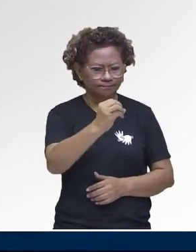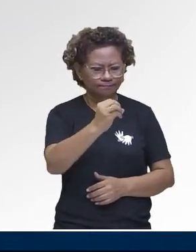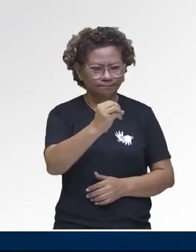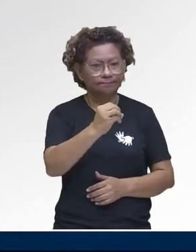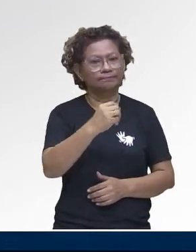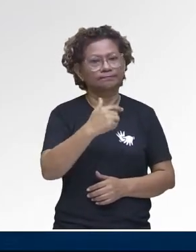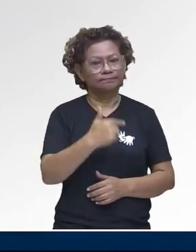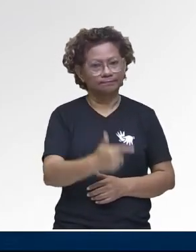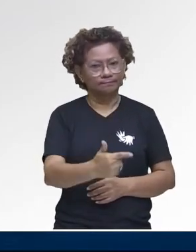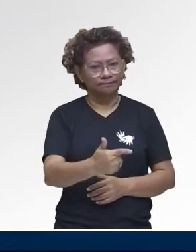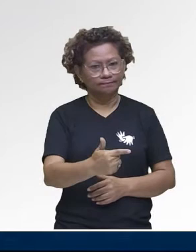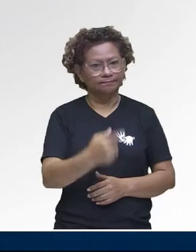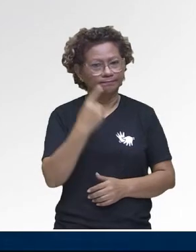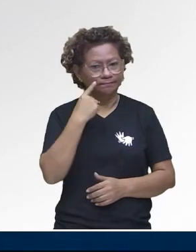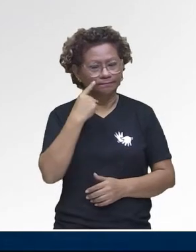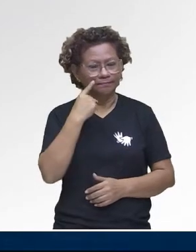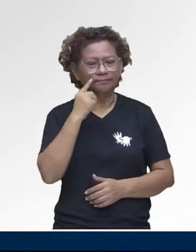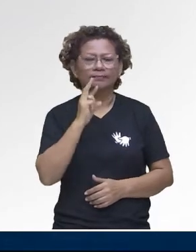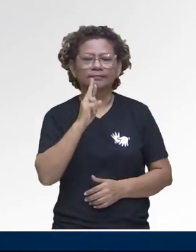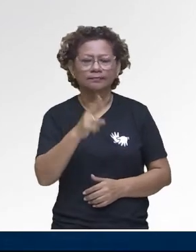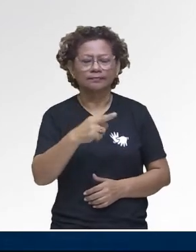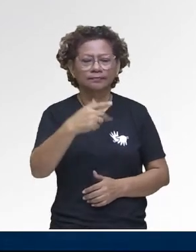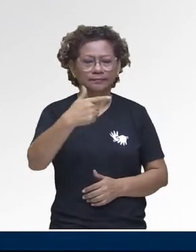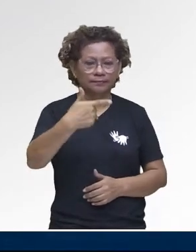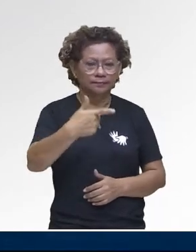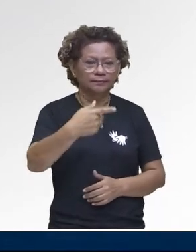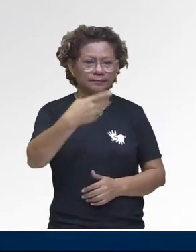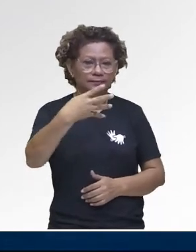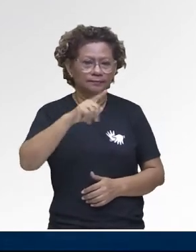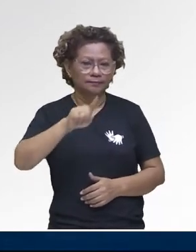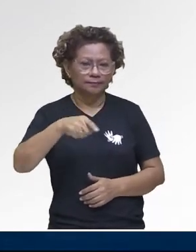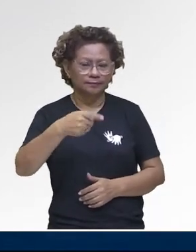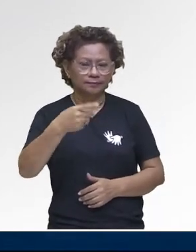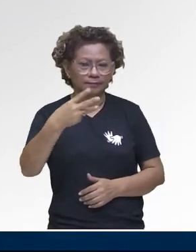ver a letra B? Olha só, letra B.